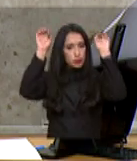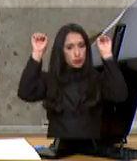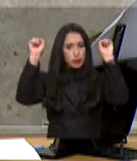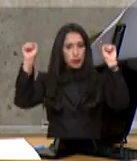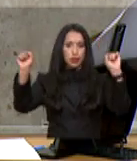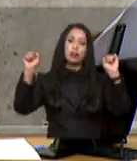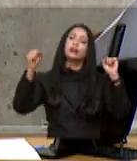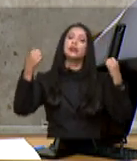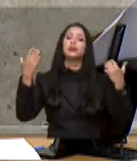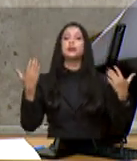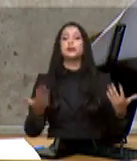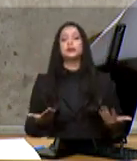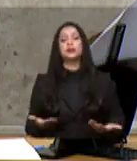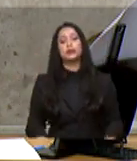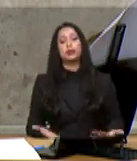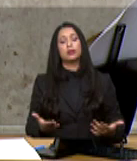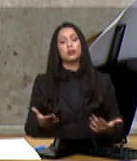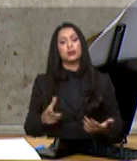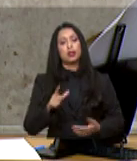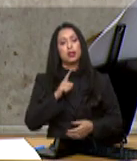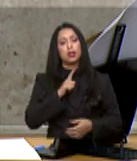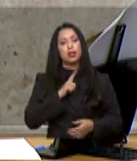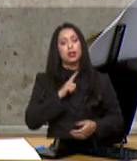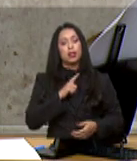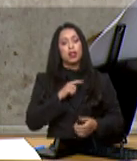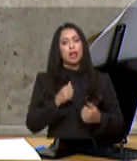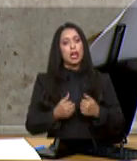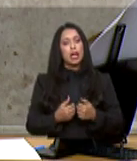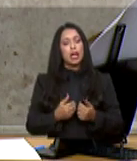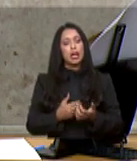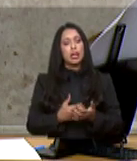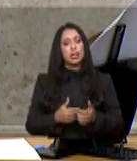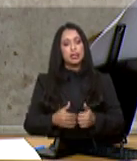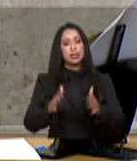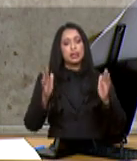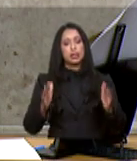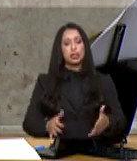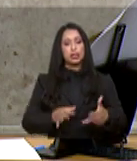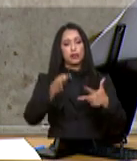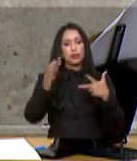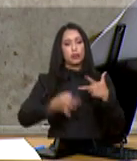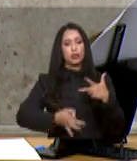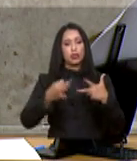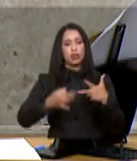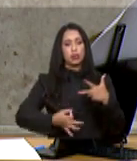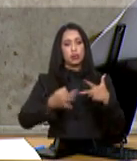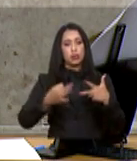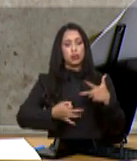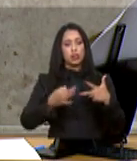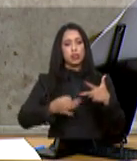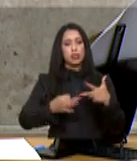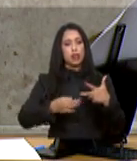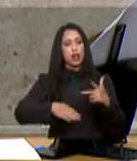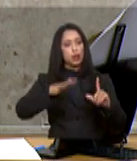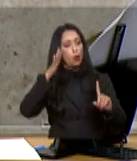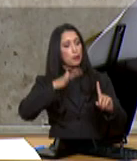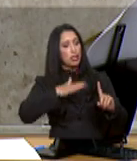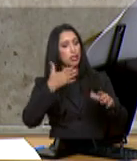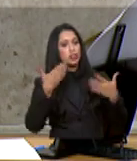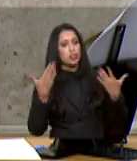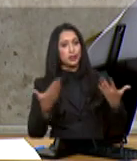essa foi a culminância da iniciativa do Poder Judiciário em homenagem ao